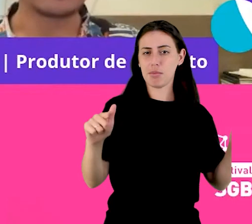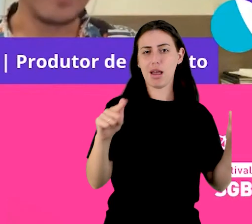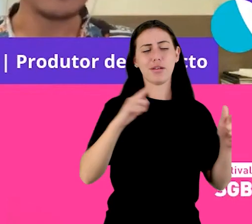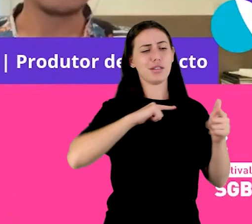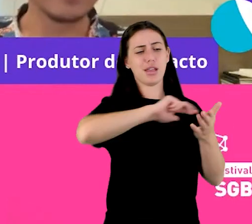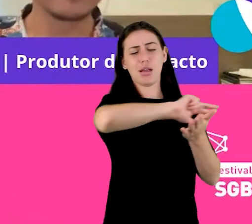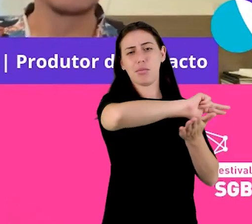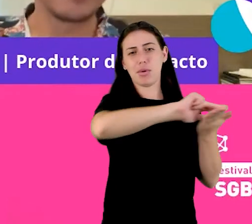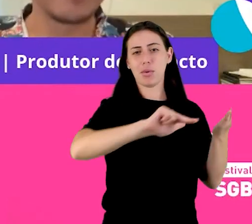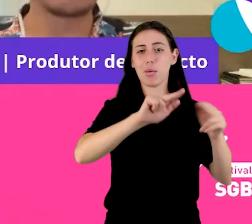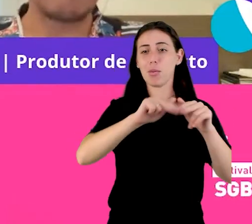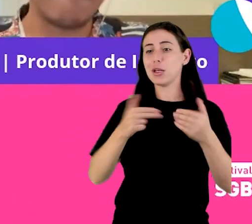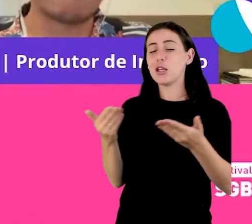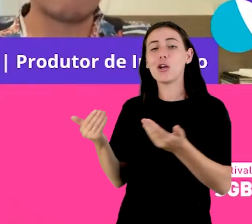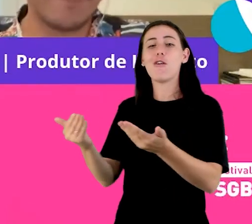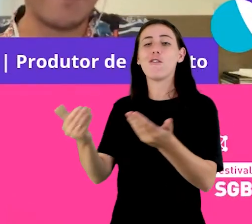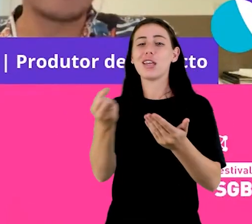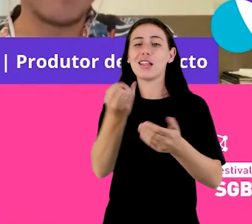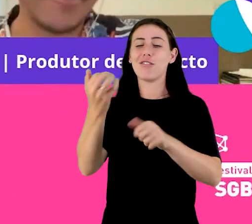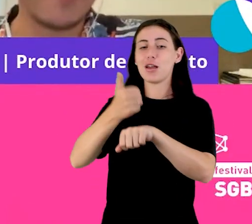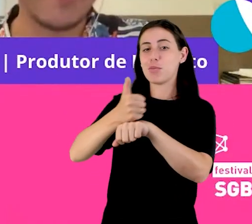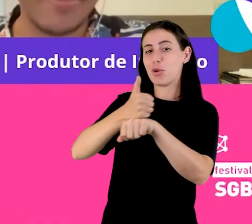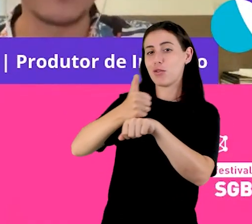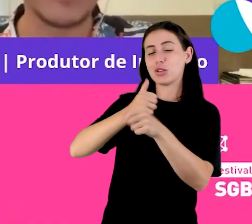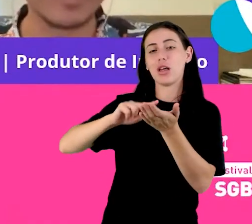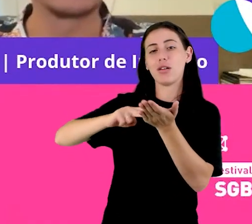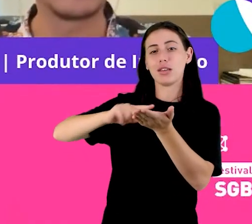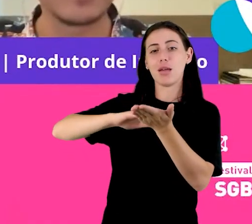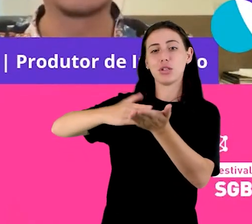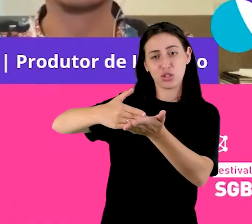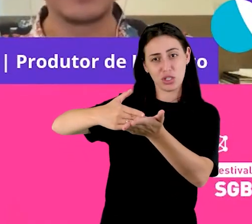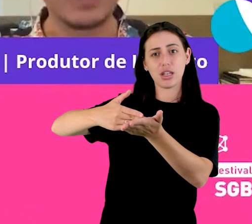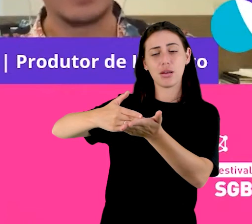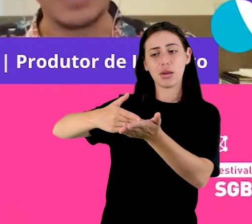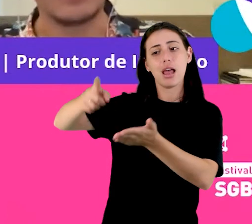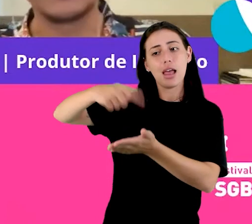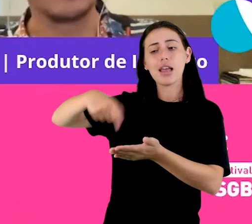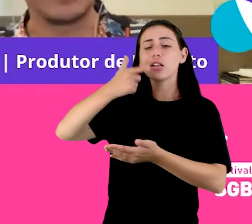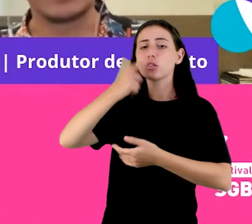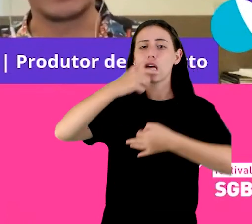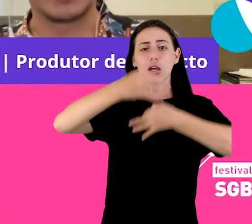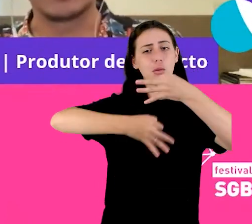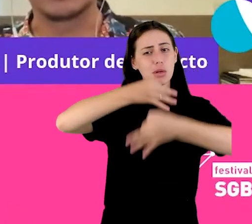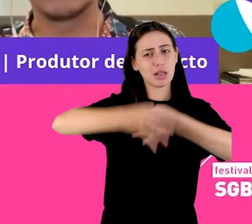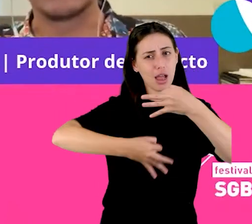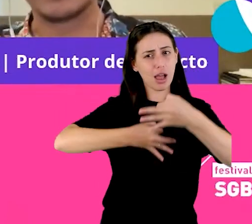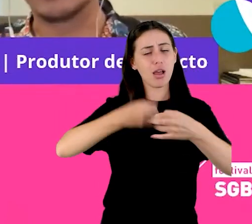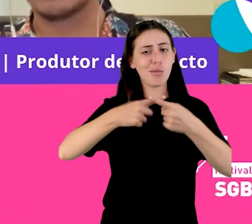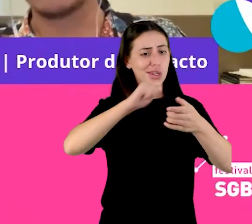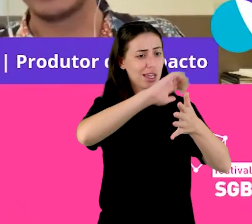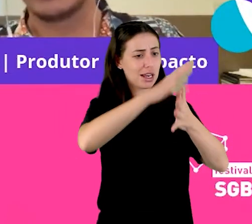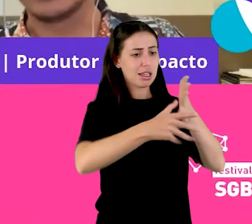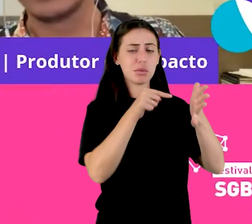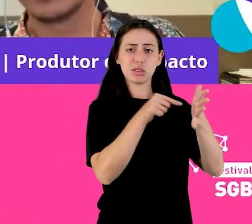nunca imaginariam que o impacto da campanha chegaria no intérprete de Libras, né? Exato, a gente vê que tipo, tem coisas que não